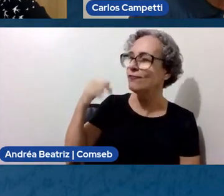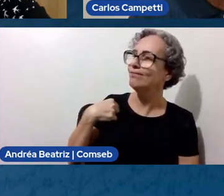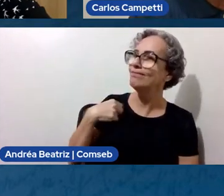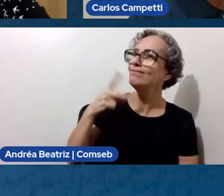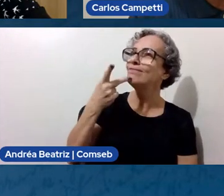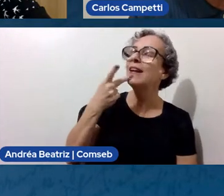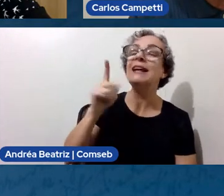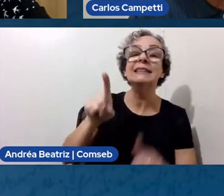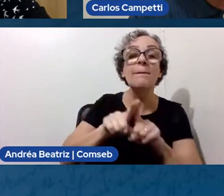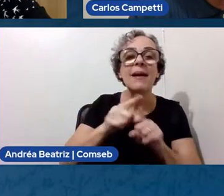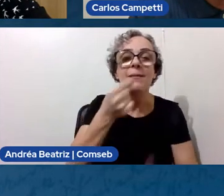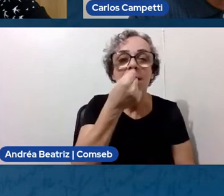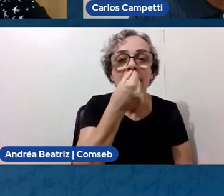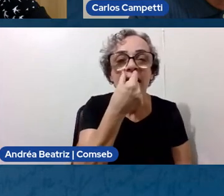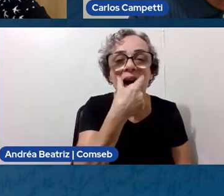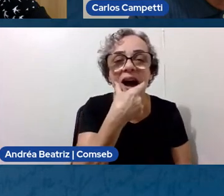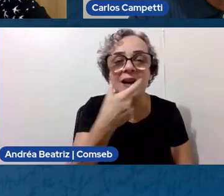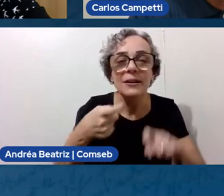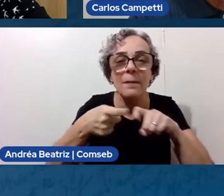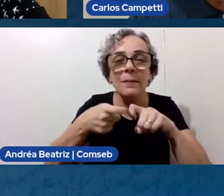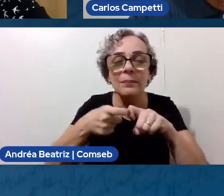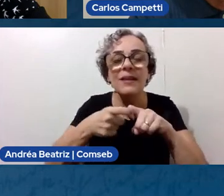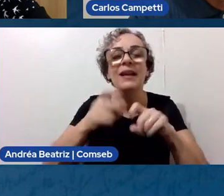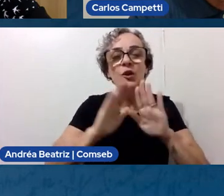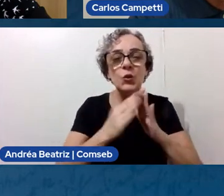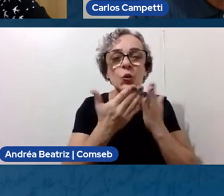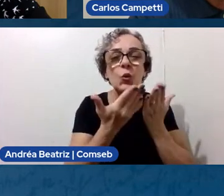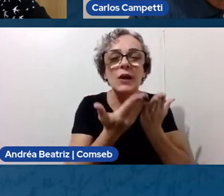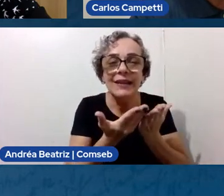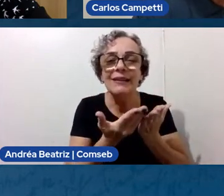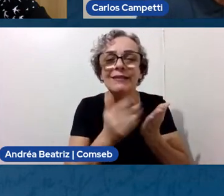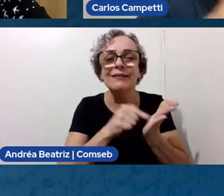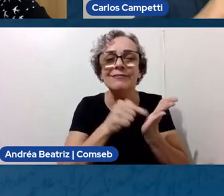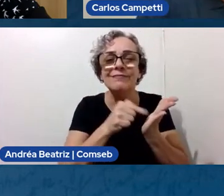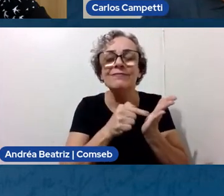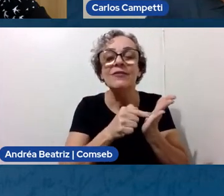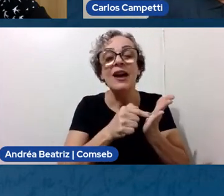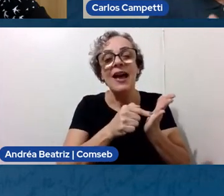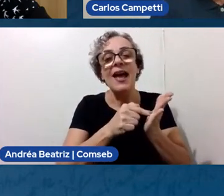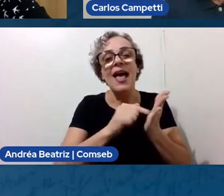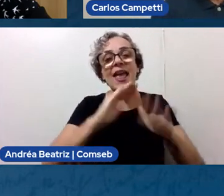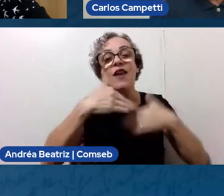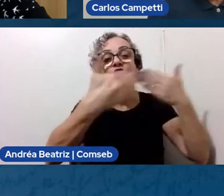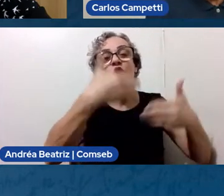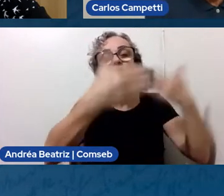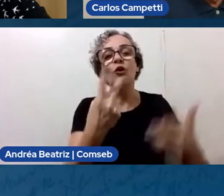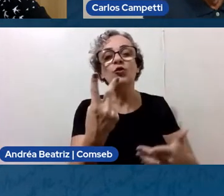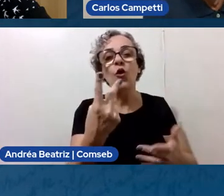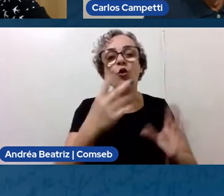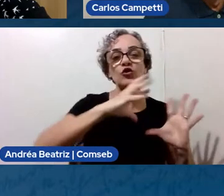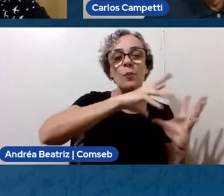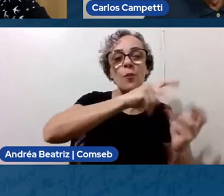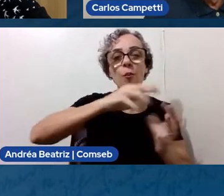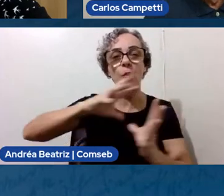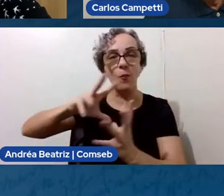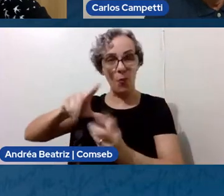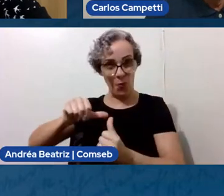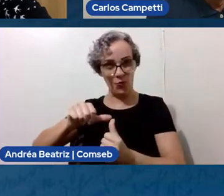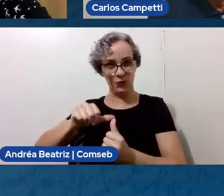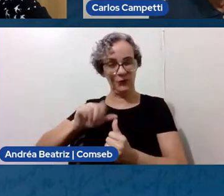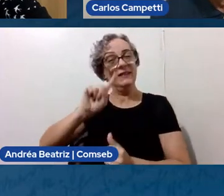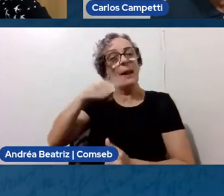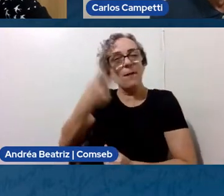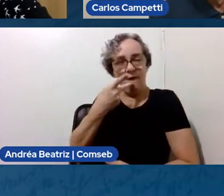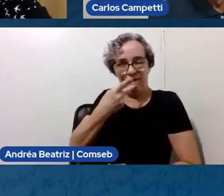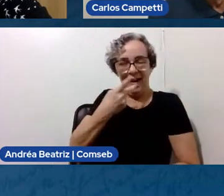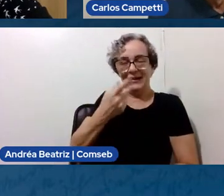André Luiz, Evolução em Dois Mundos, não é? Depois a gente vai falando. Vamos lá, Cris, vai em frente. Então,